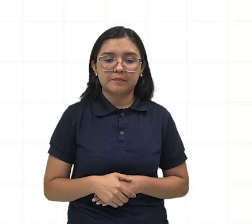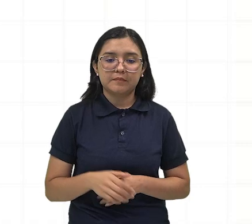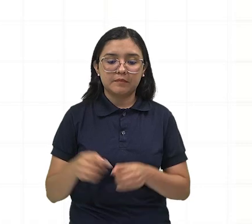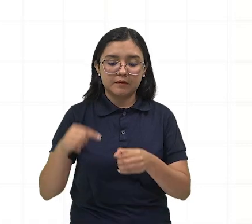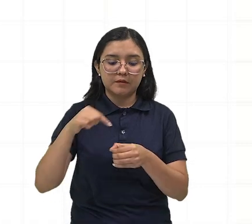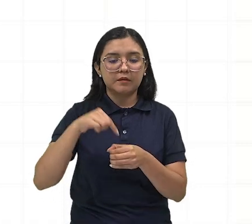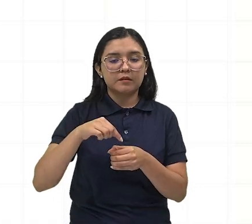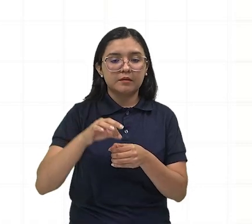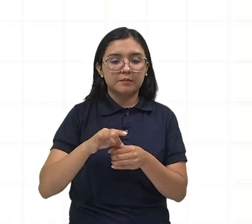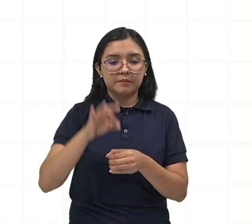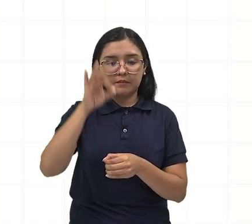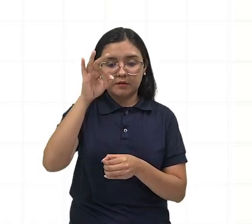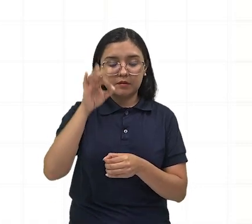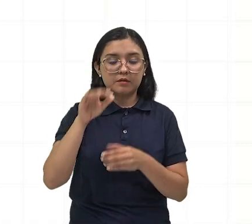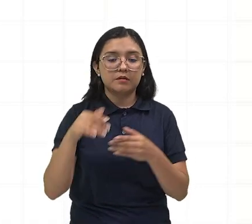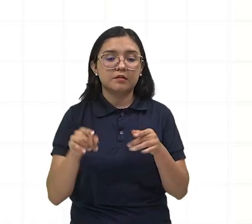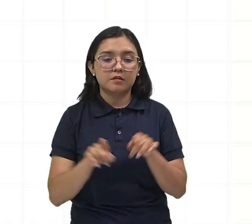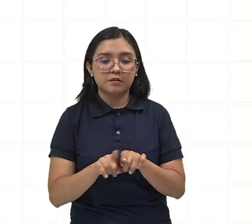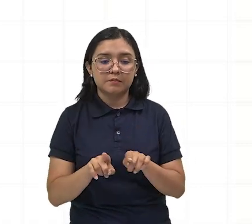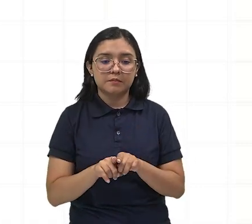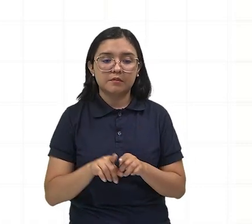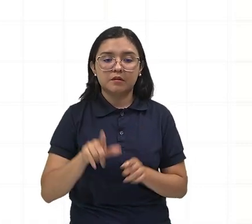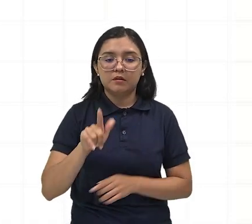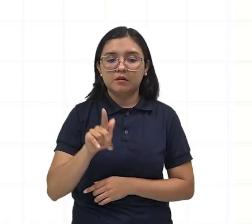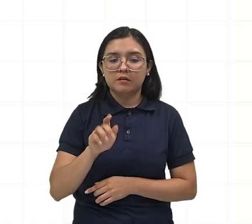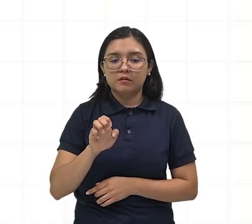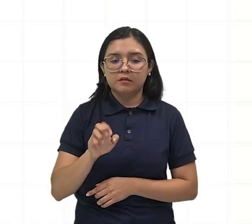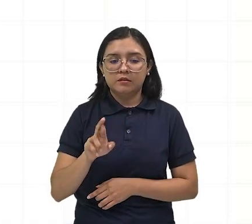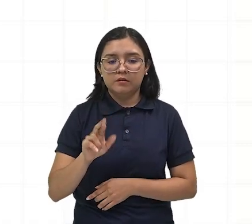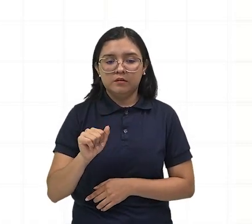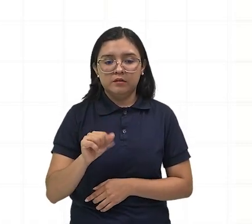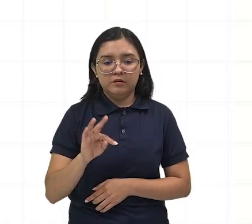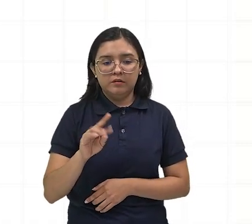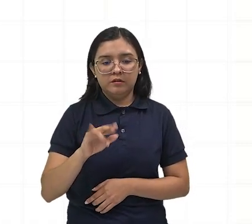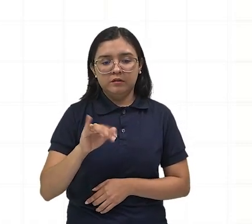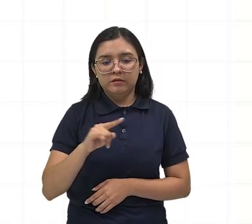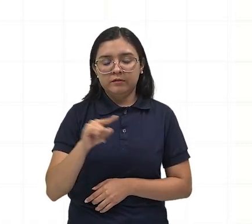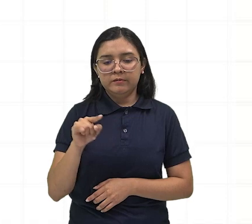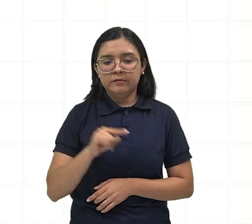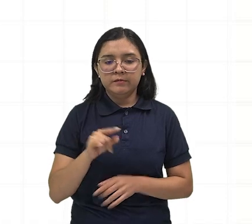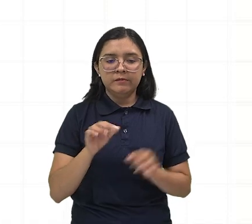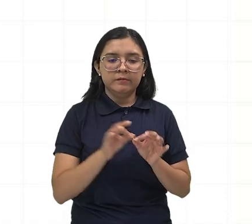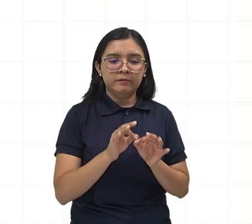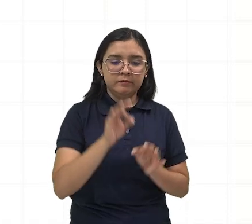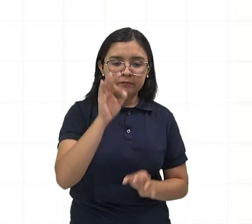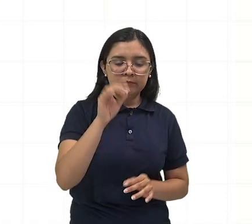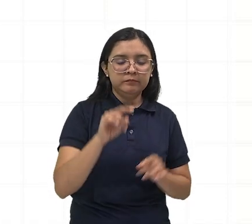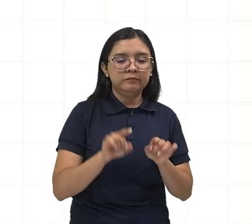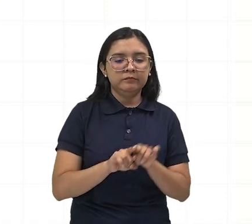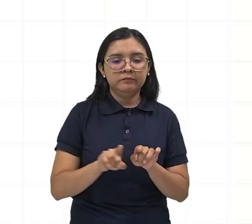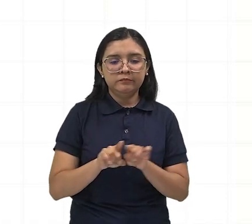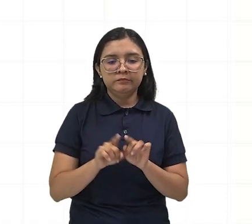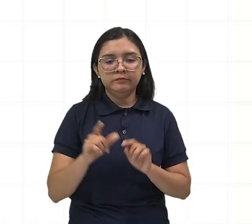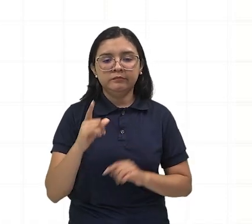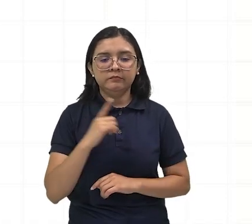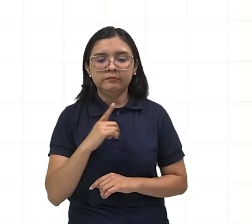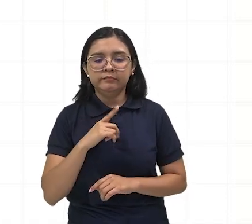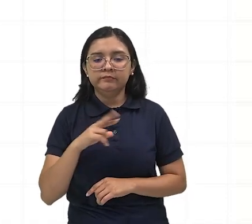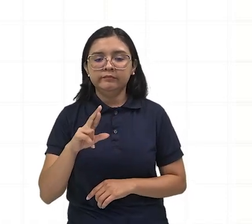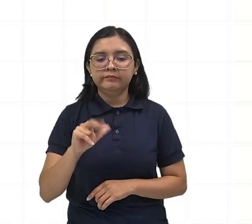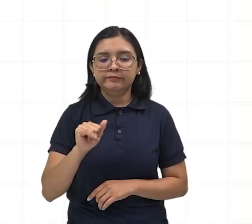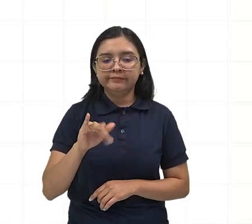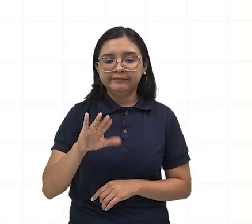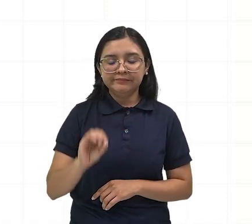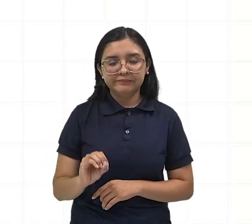bases. Nós vimos a geratriz, vai de uma extremidade à outra, das bases. Nós temos aqui o